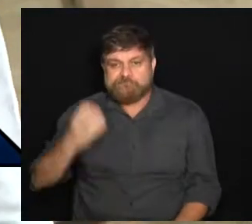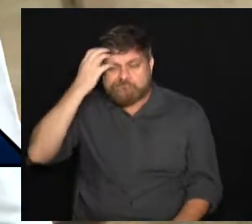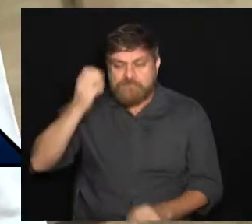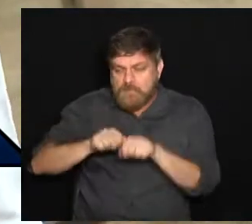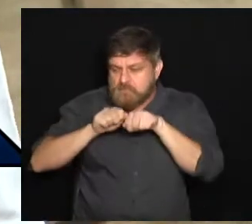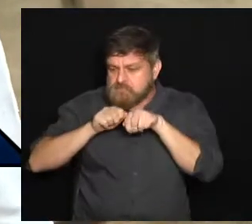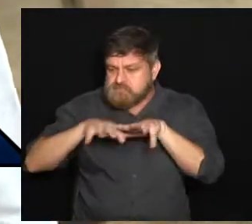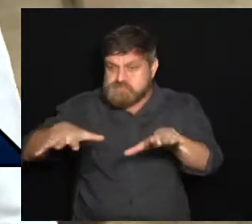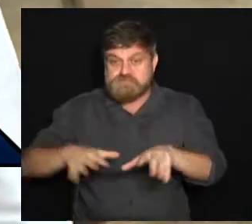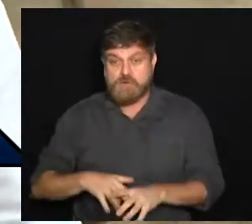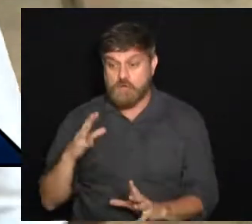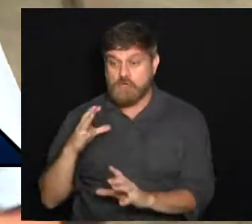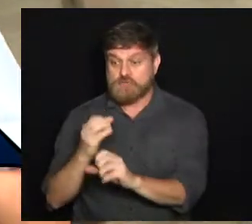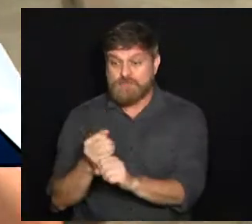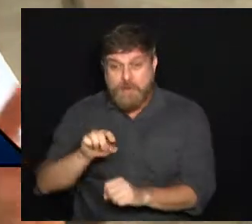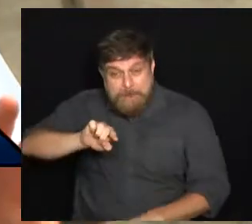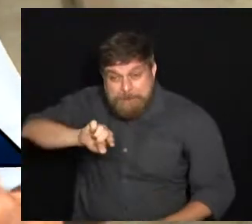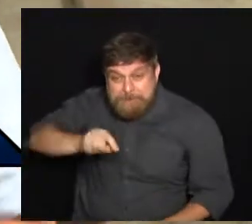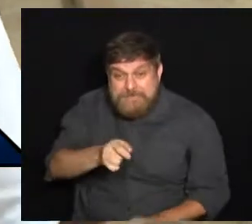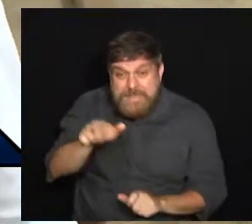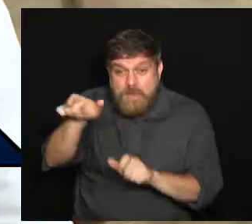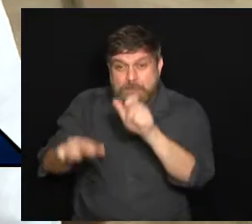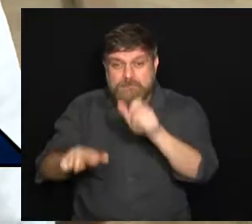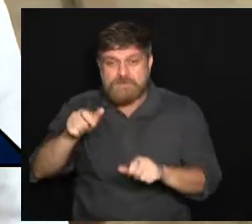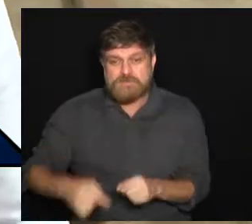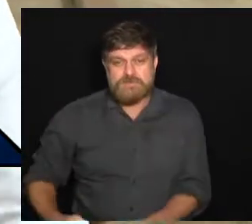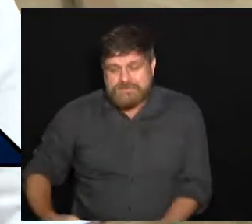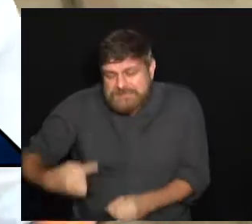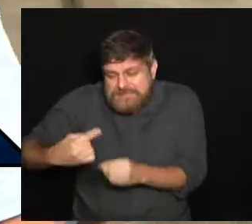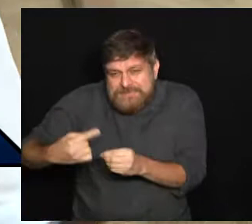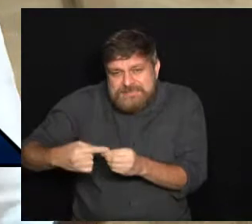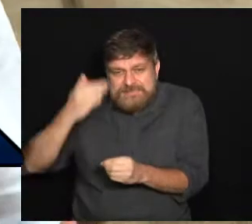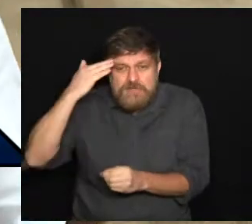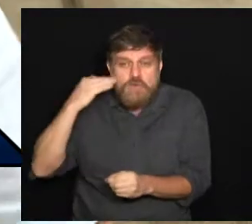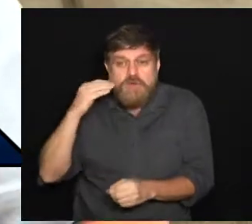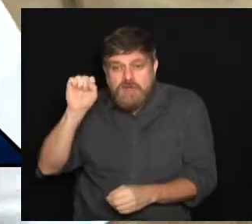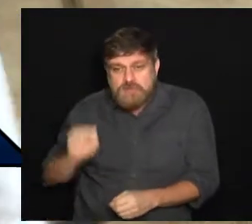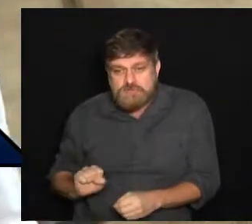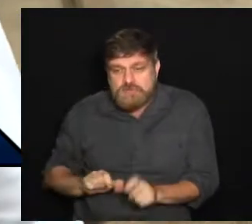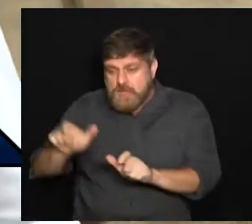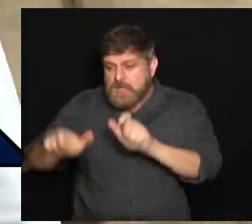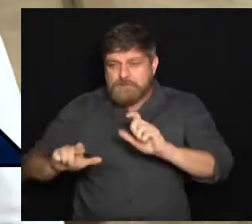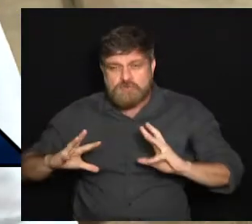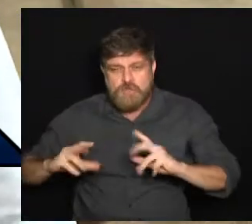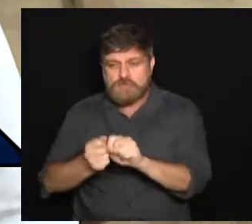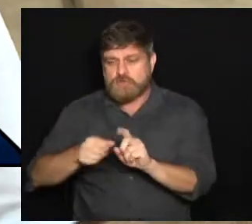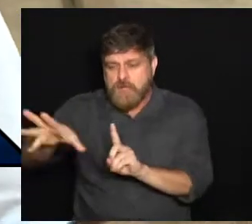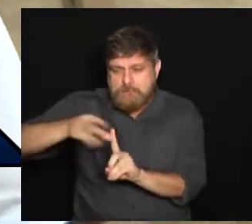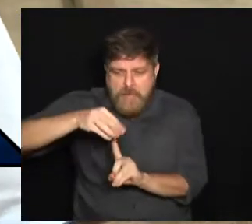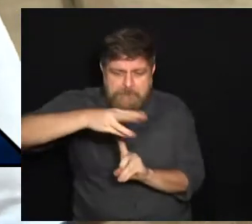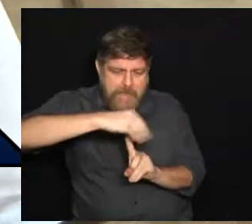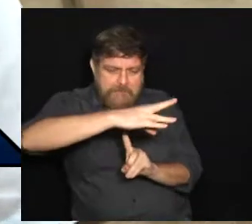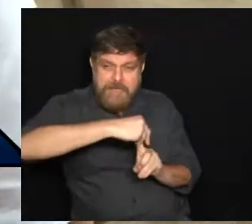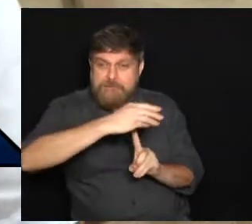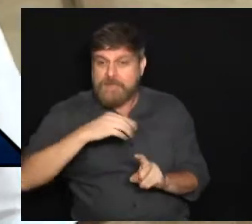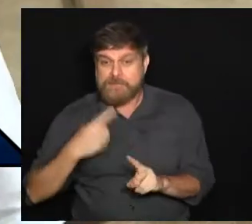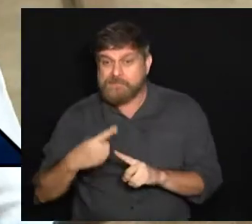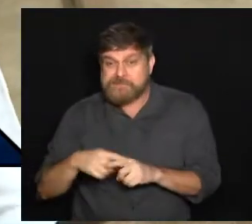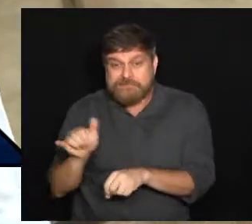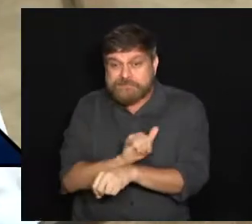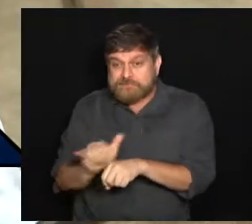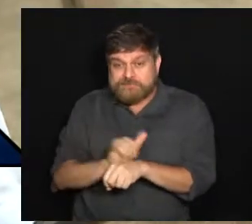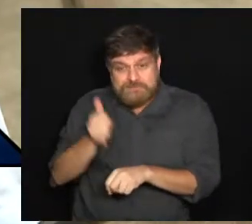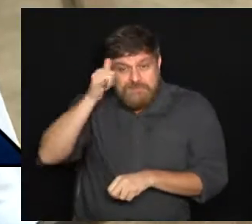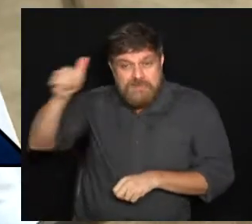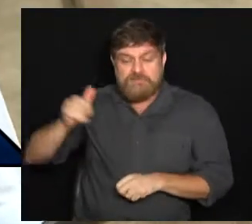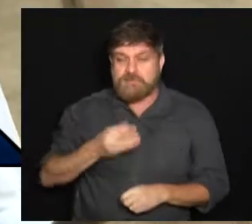de coronavírus na Coreia do Sul, numa cidadezinha lá da Coreia do Sul, derrubou todo mundo justamente porque não houve adesão a essas medidas. Então, é por